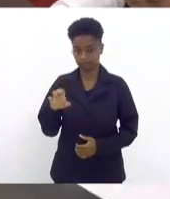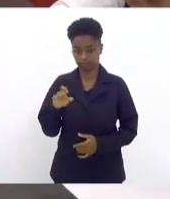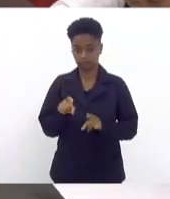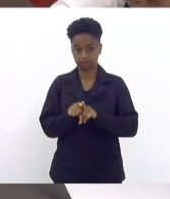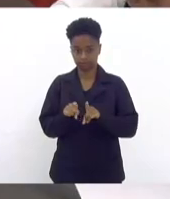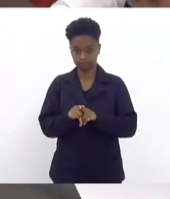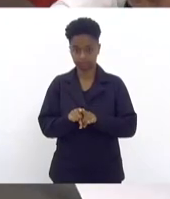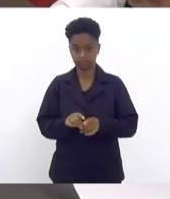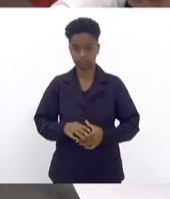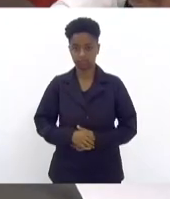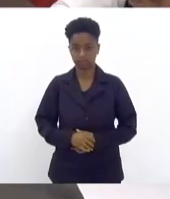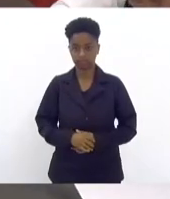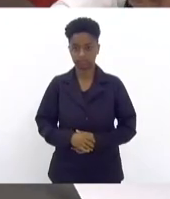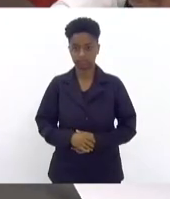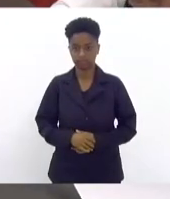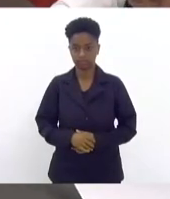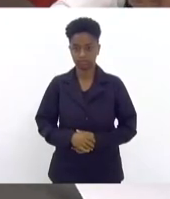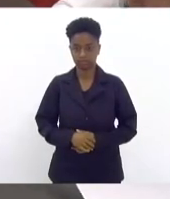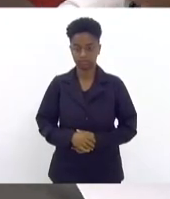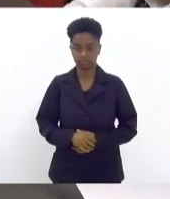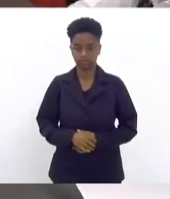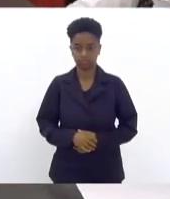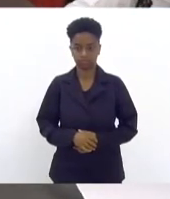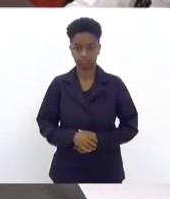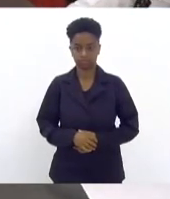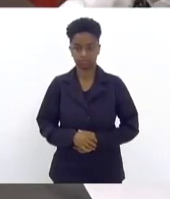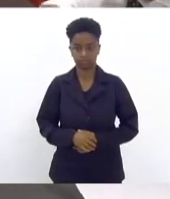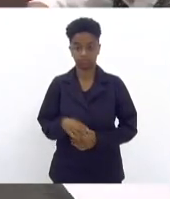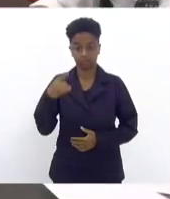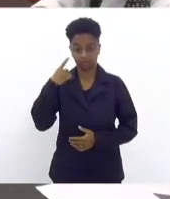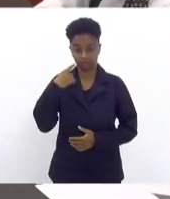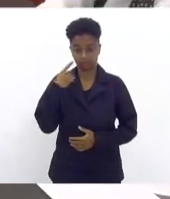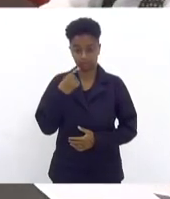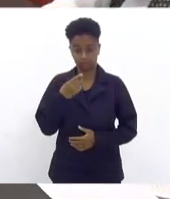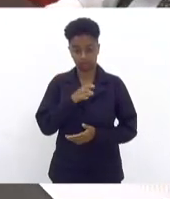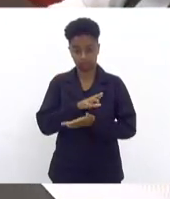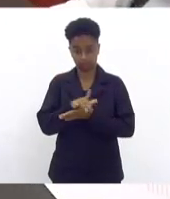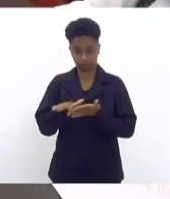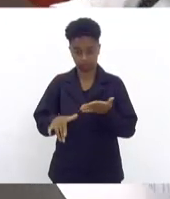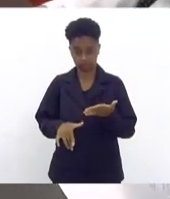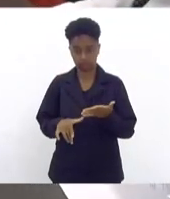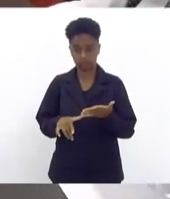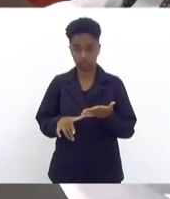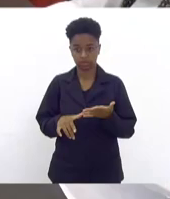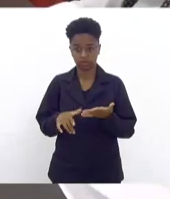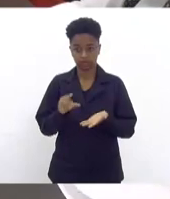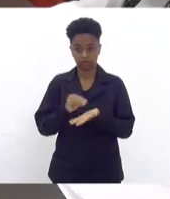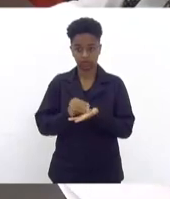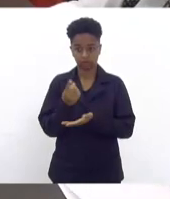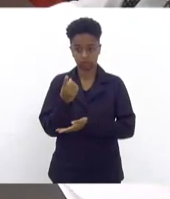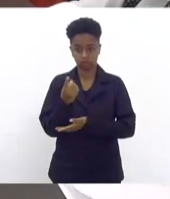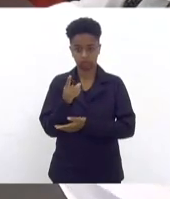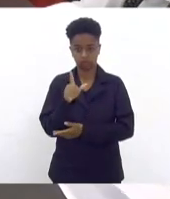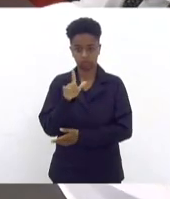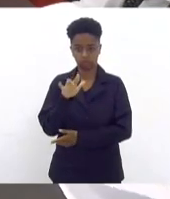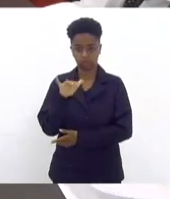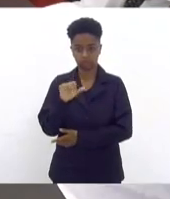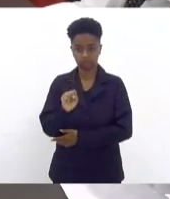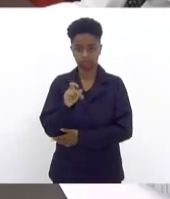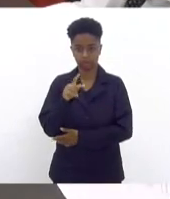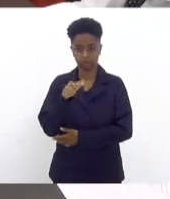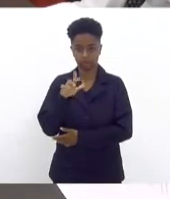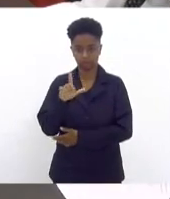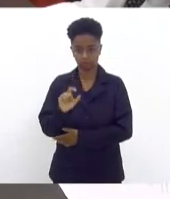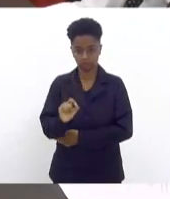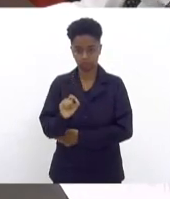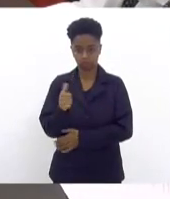Filipinho, De Laroli, deputado Fred, deputada Verônica, está faltando o deputado Vinícius Cozzolino, deputado Luiz Paulo funcionando na